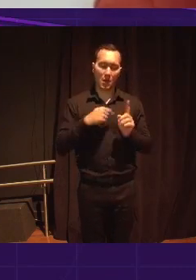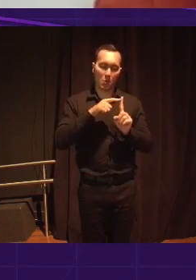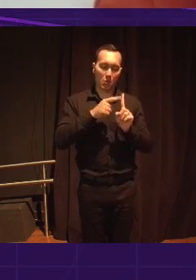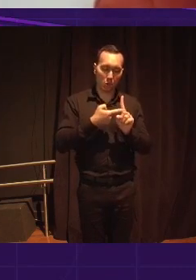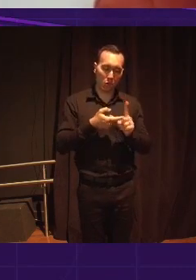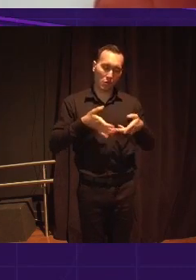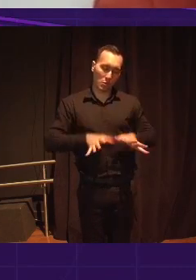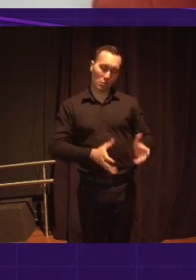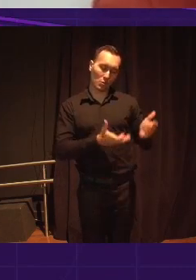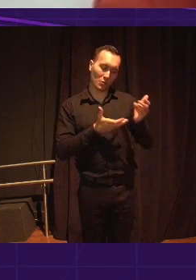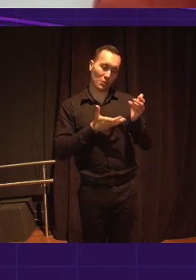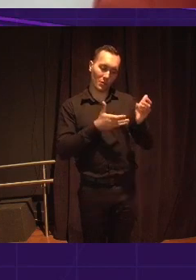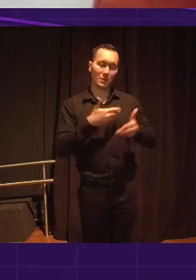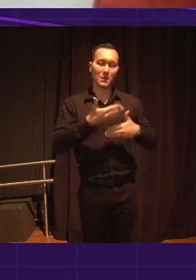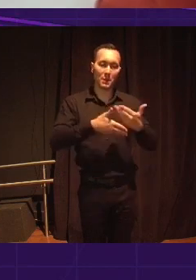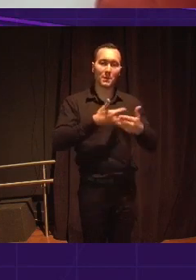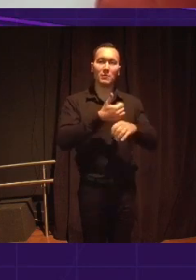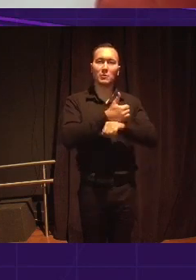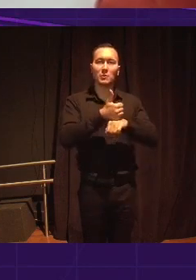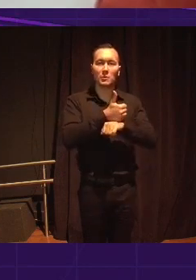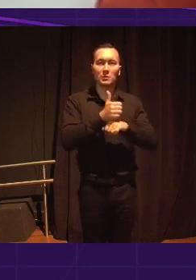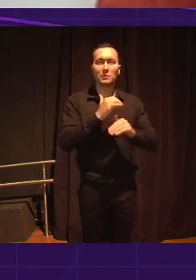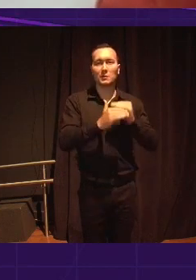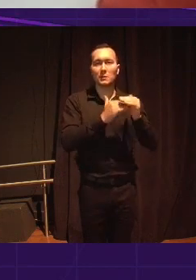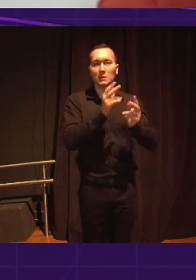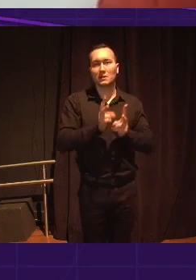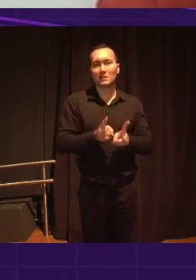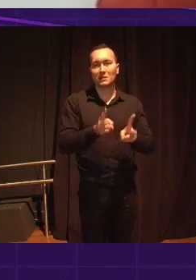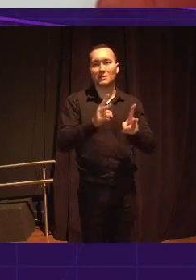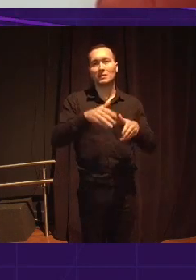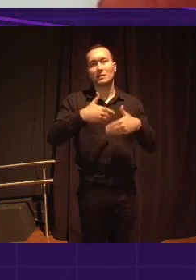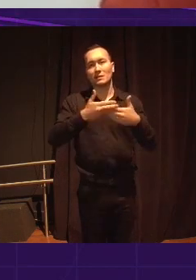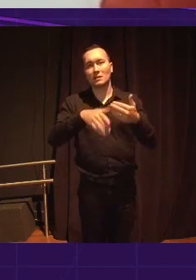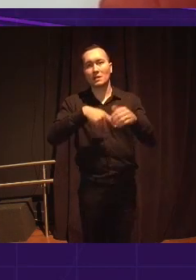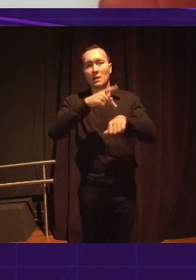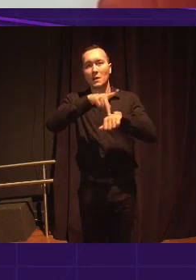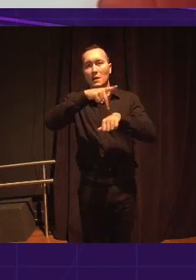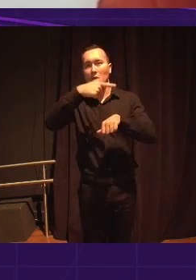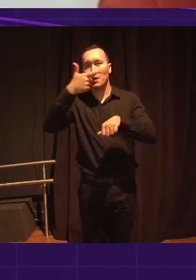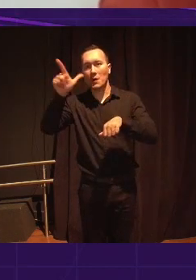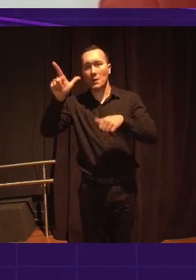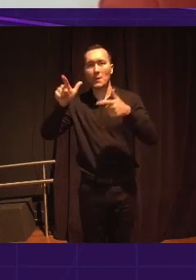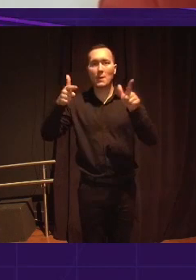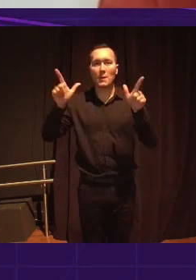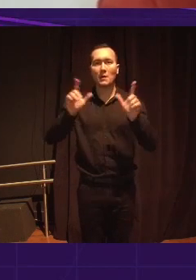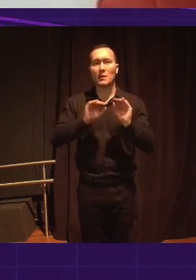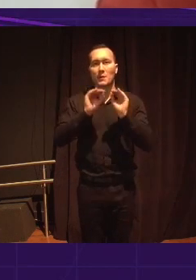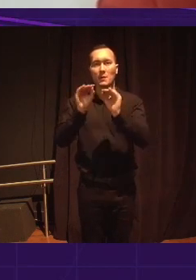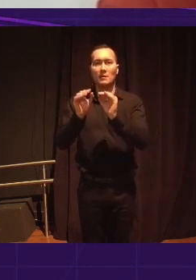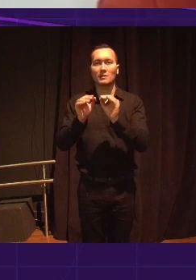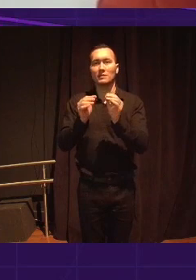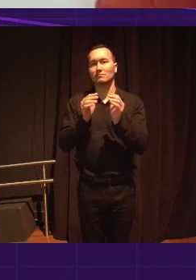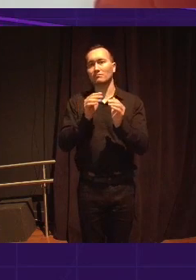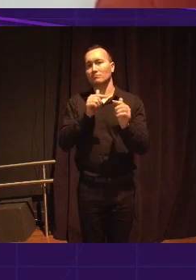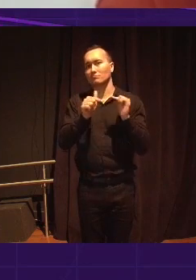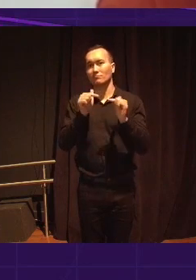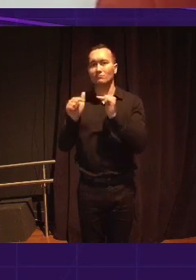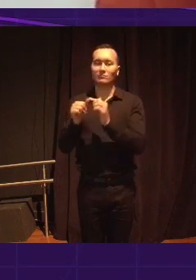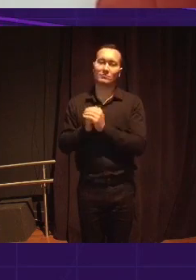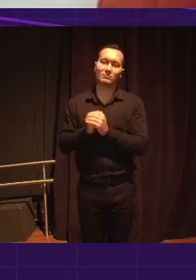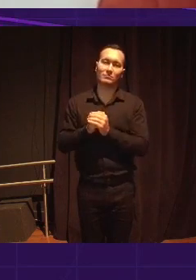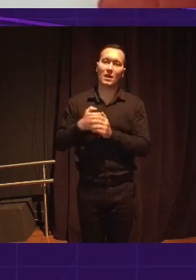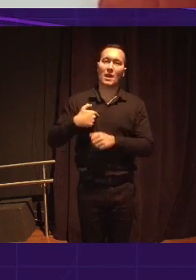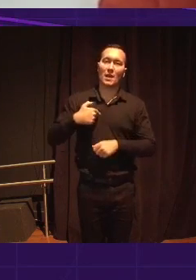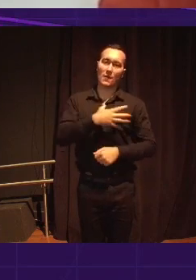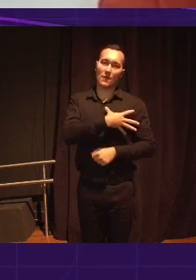exterior, né, onde eu fui expatriada, minhas filhas na época tinham 8 e 11